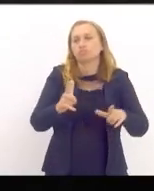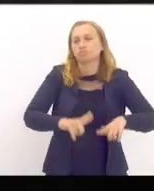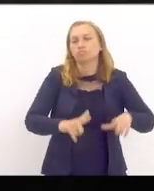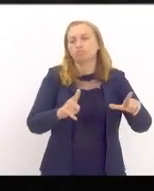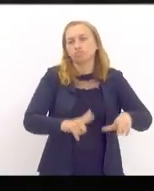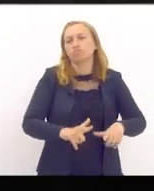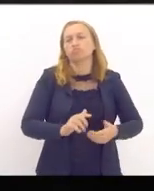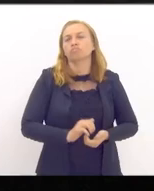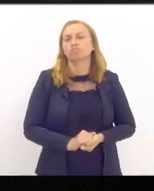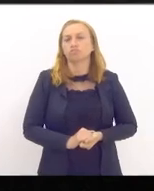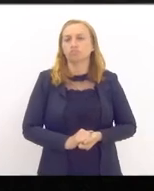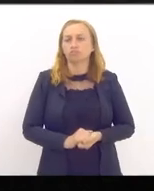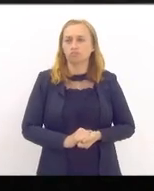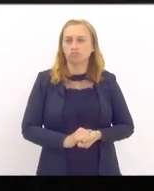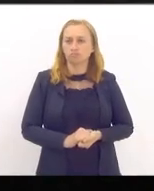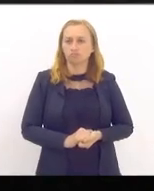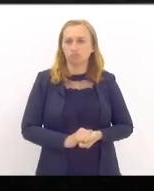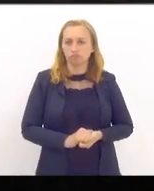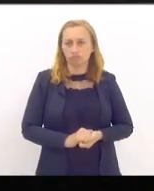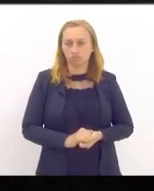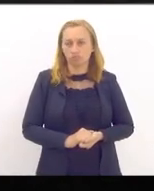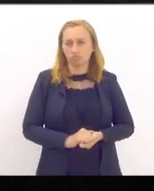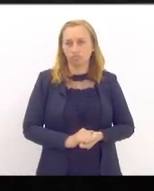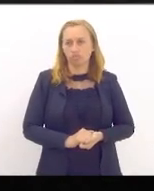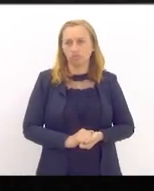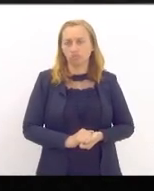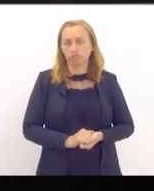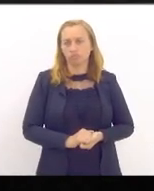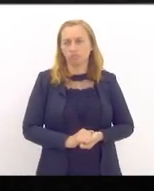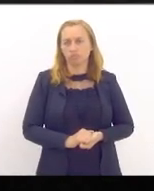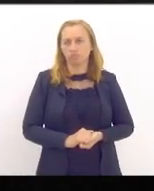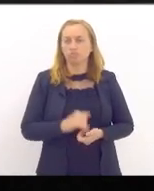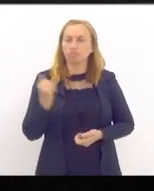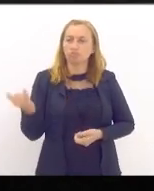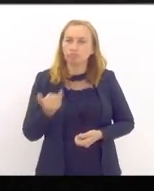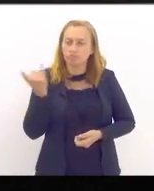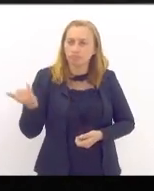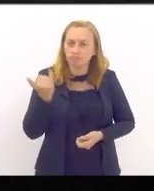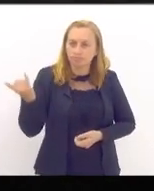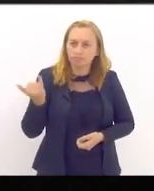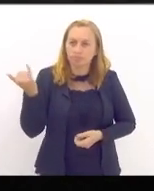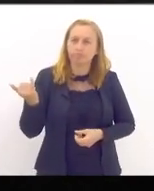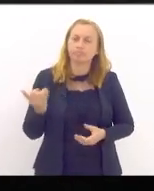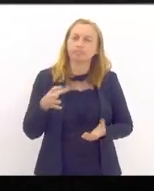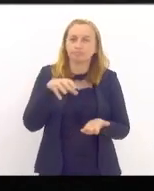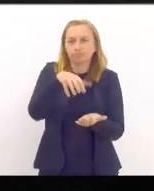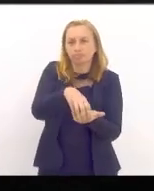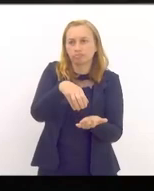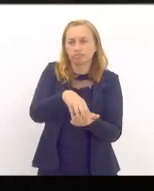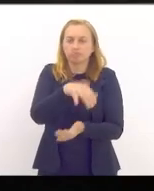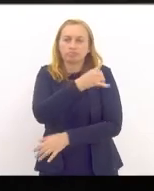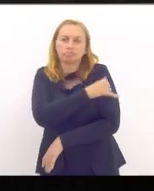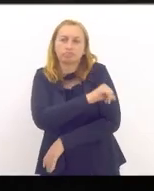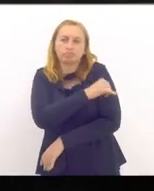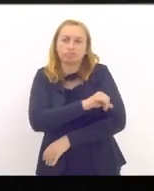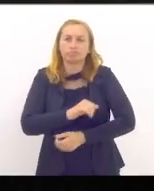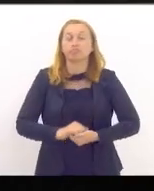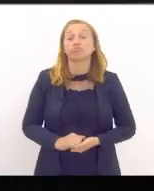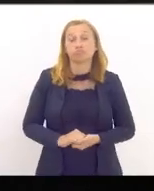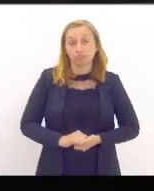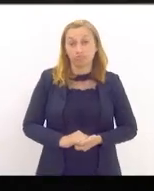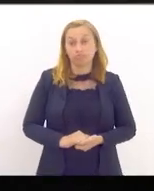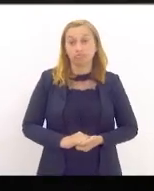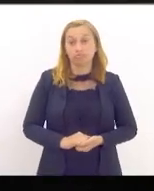espaço como o pulmão que possui o centro da cidade do Rio de Janeiro